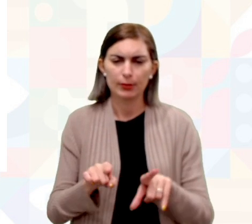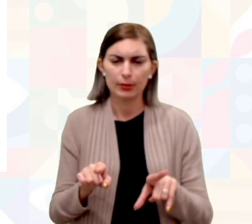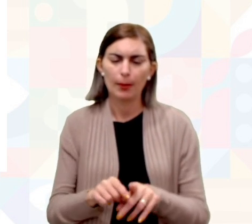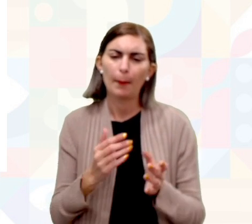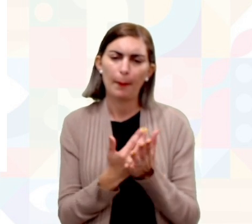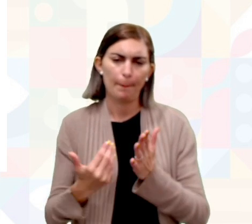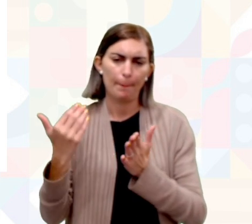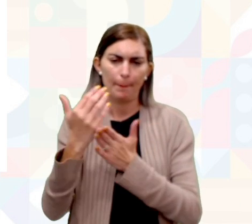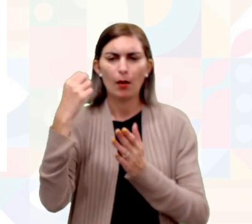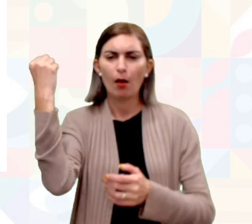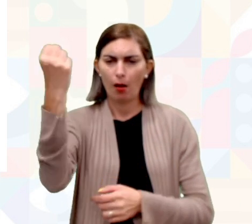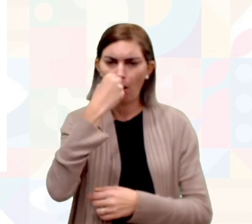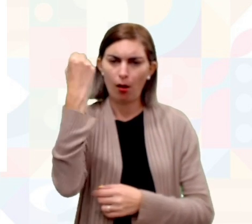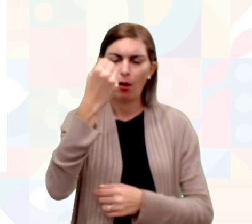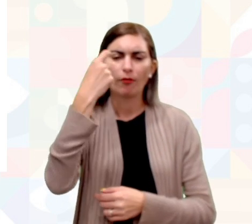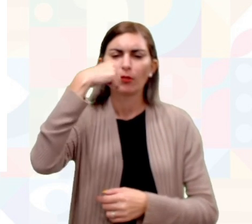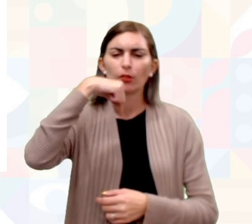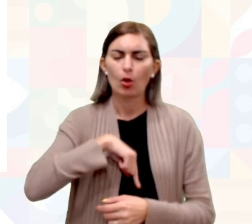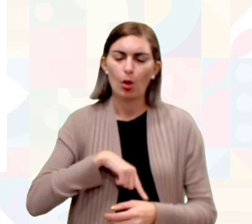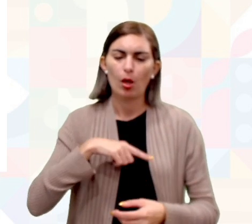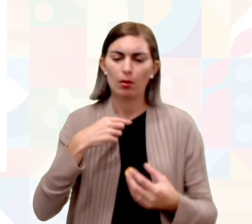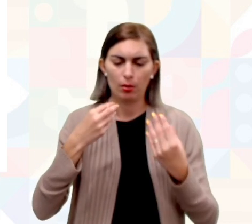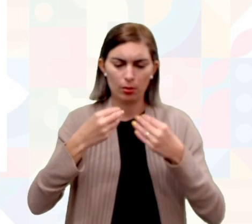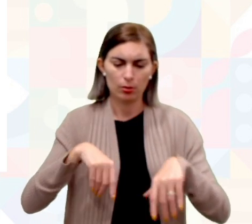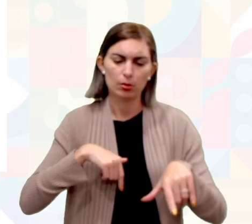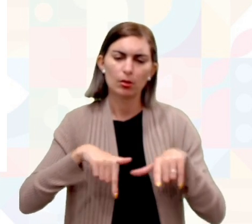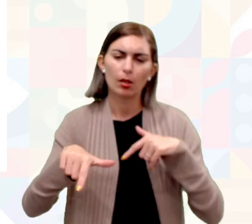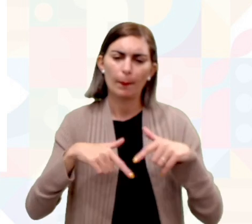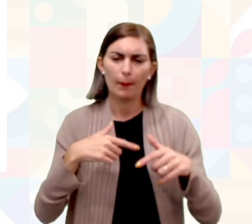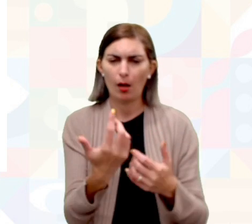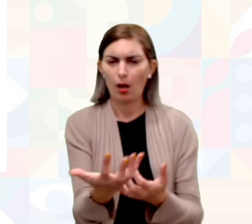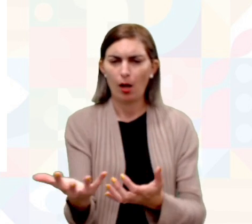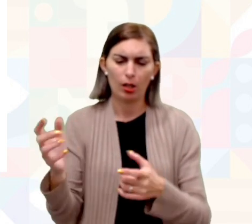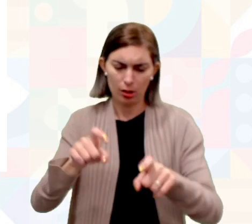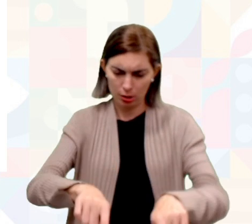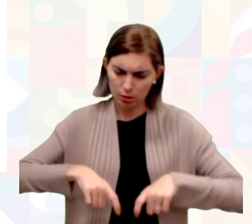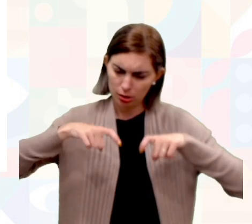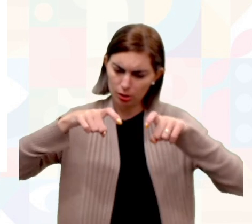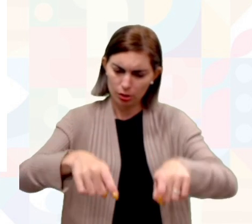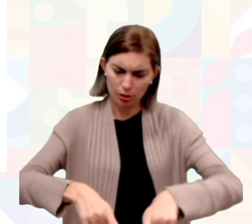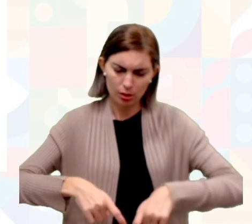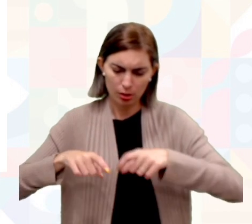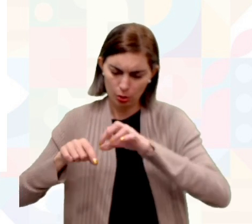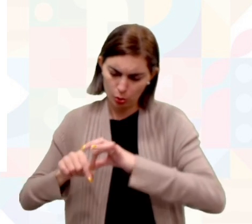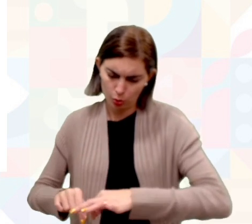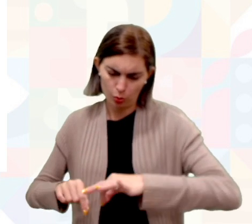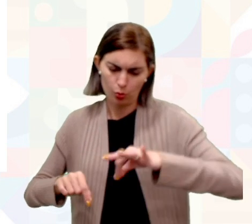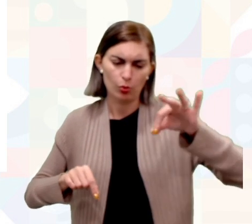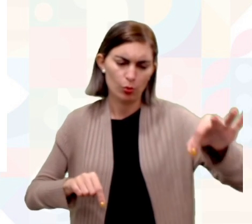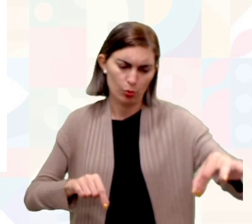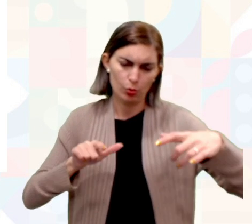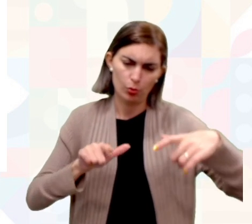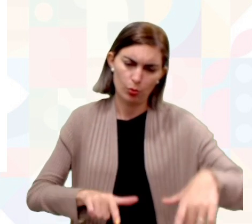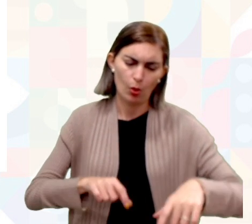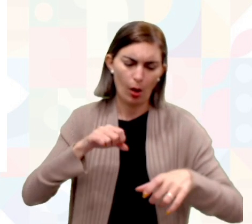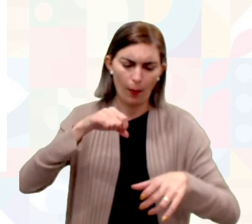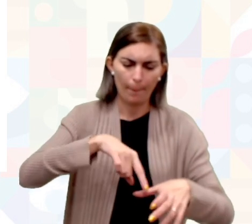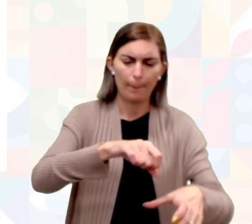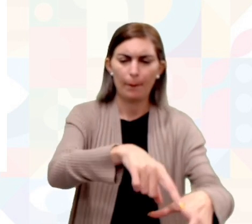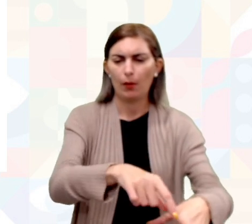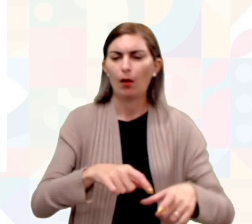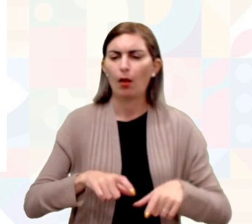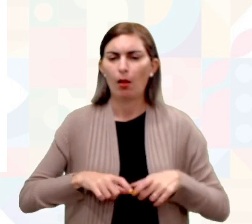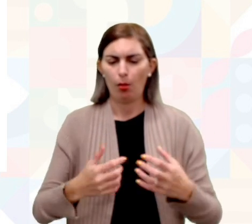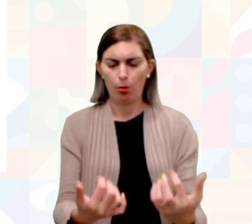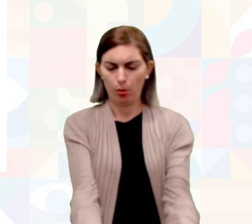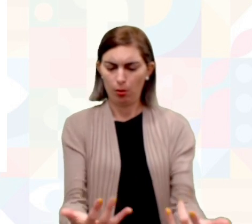maior gravidade. Trazendo para a atividade agrícola, né, o trabalhador ele se desloca para realizar a aplicação de produtos em uma